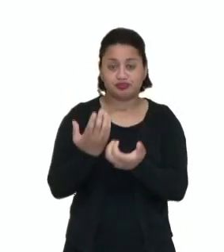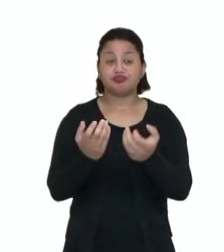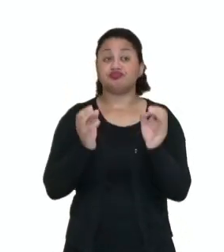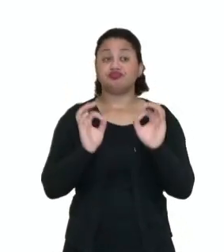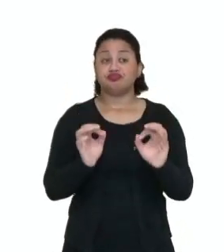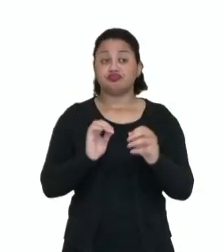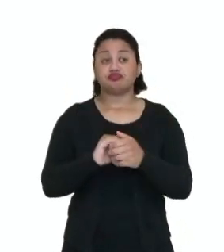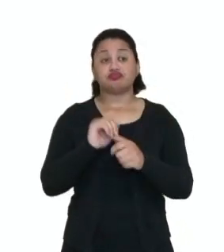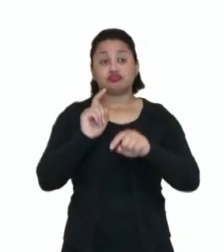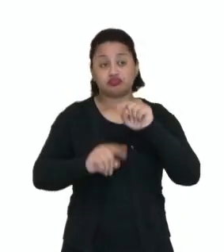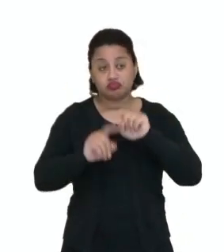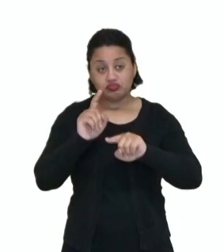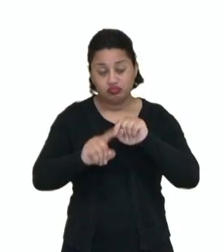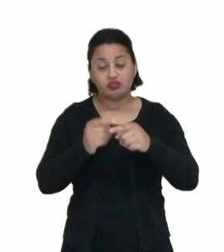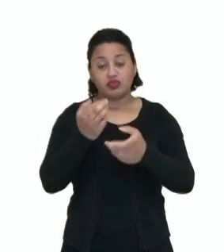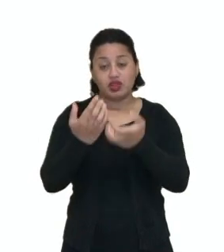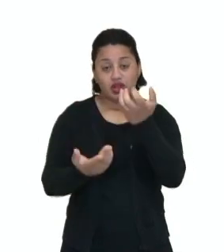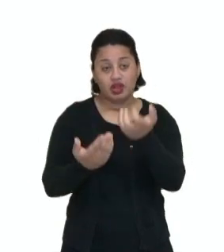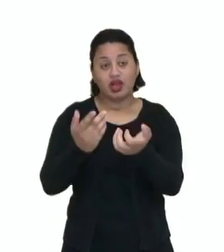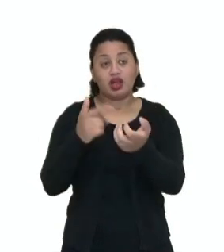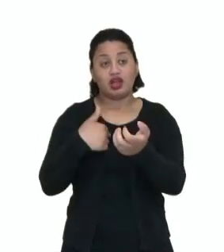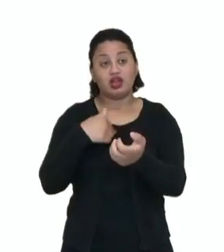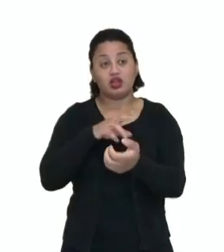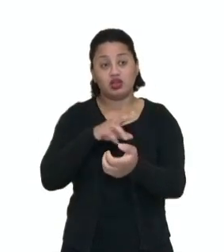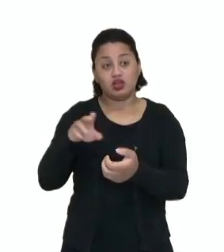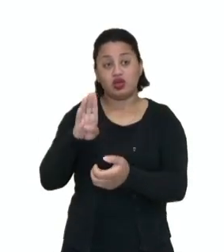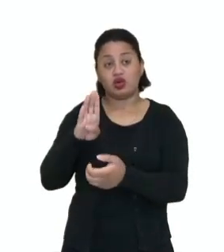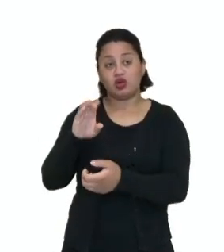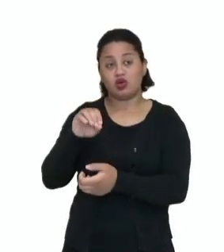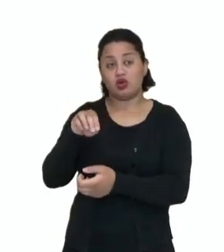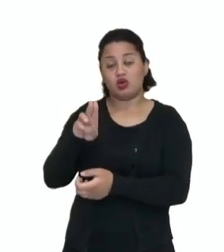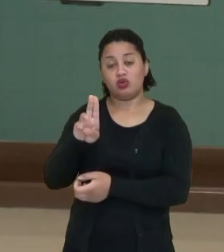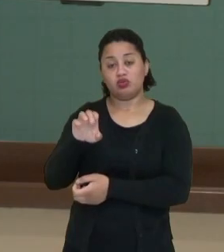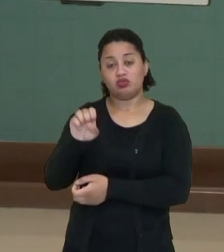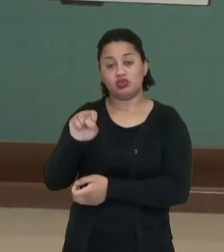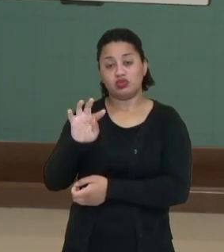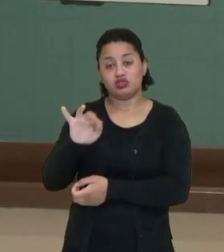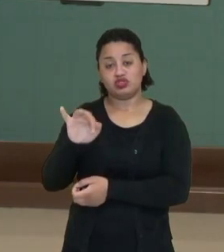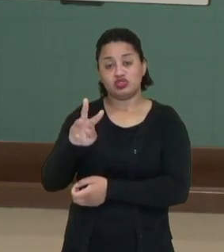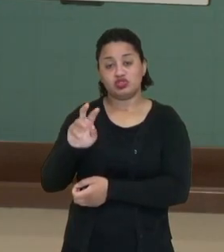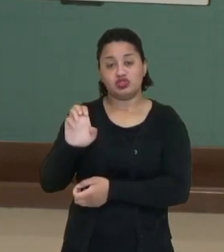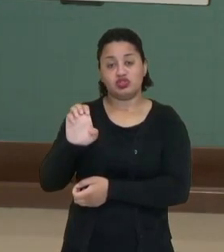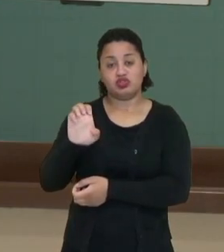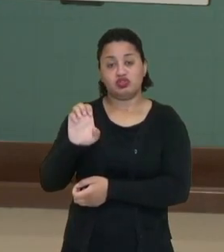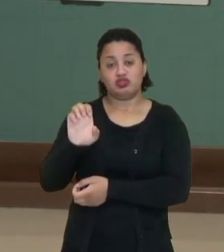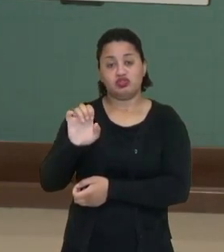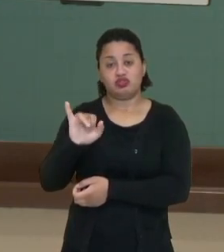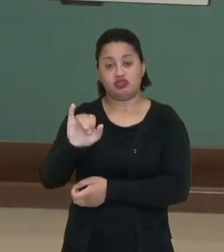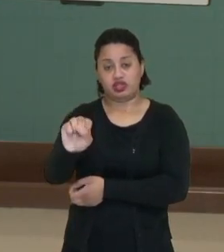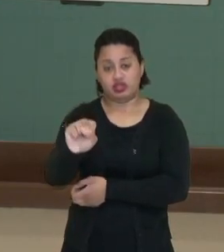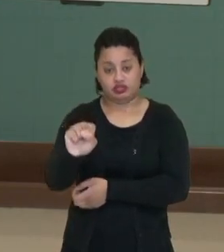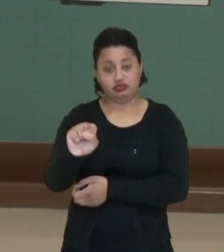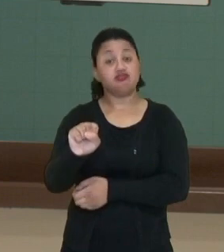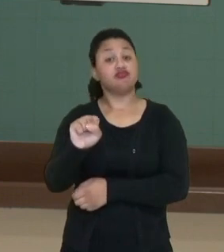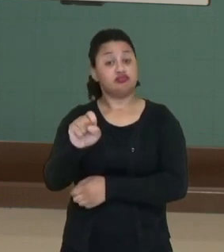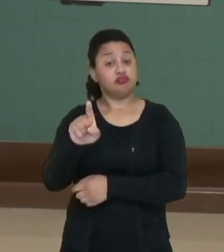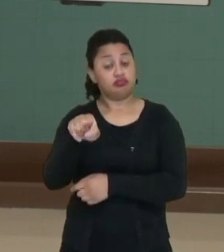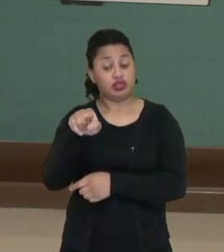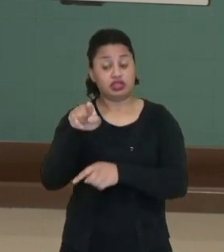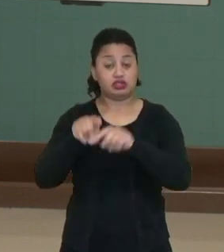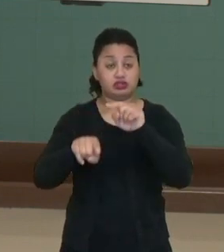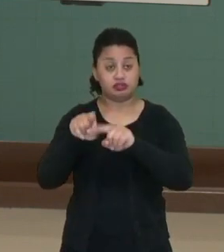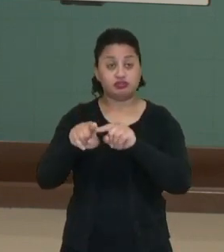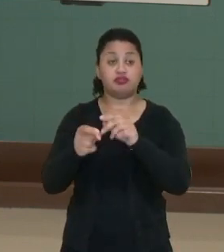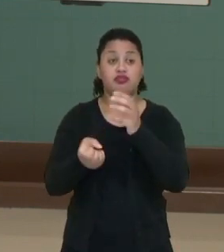Os materiais que queimam, eles são chamados do quê? De combustíveis, os materiais que queimam, tá? Então, alguns